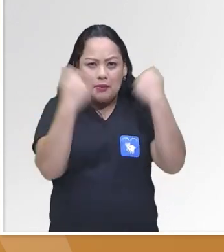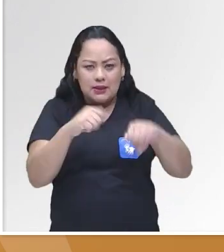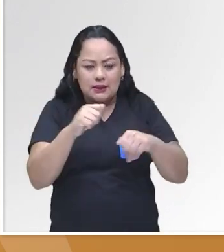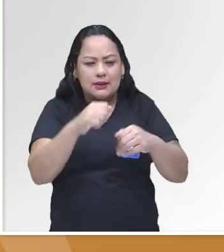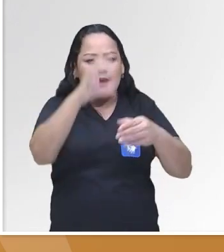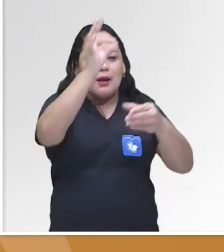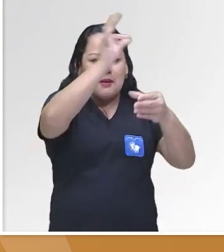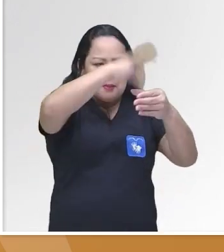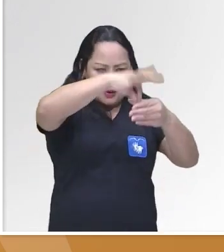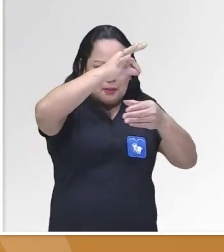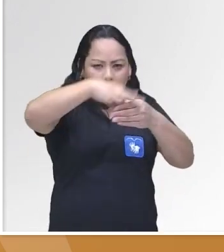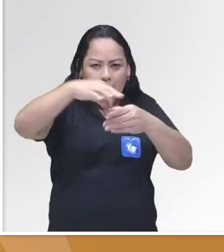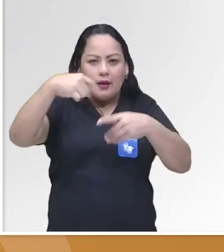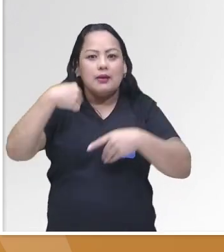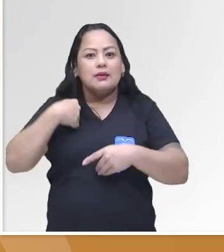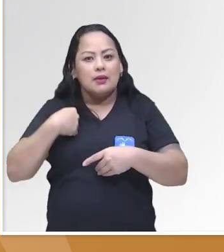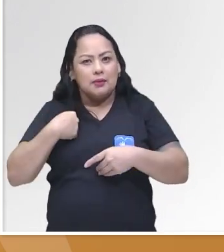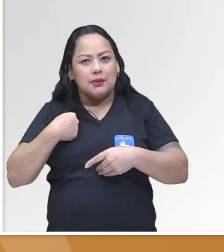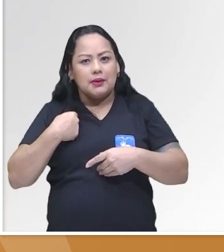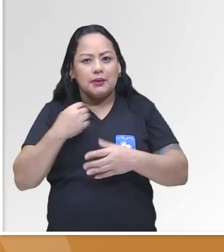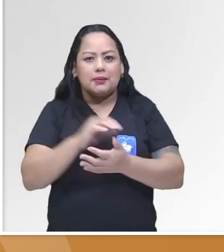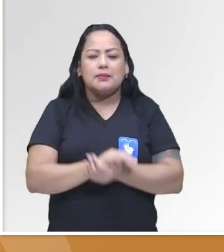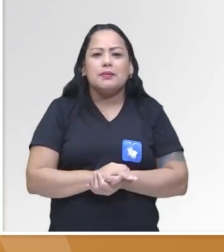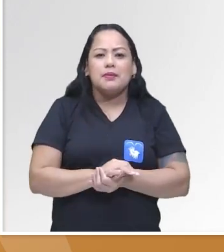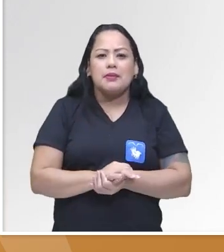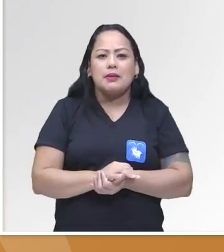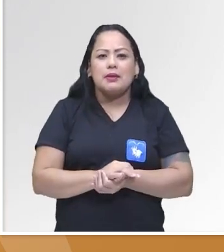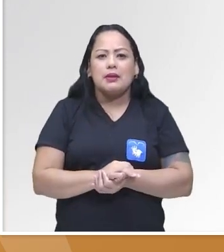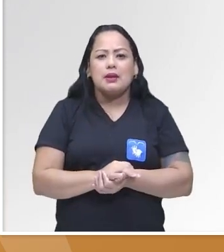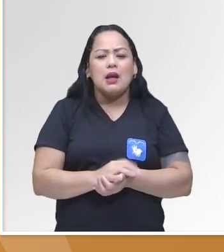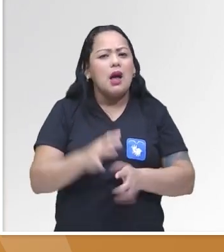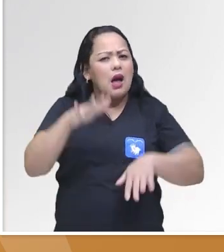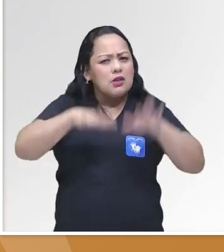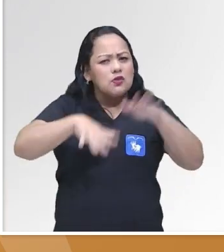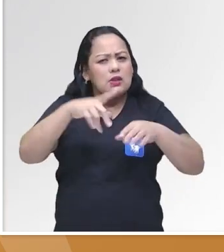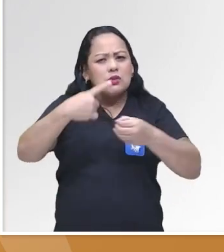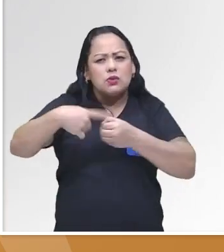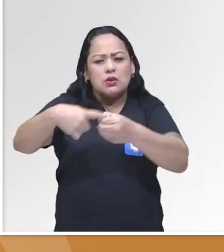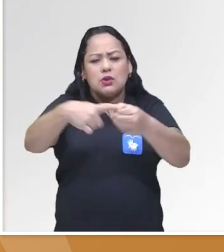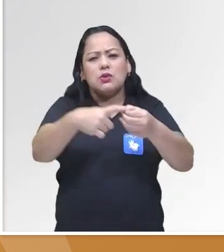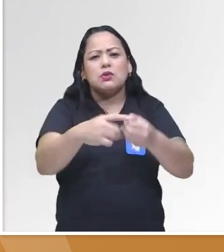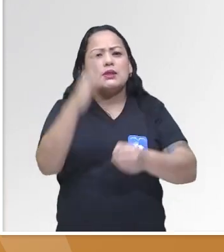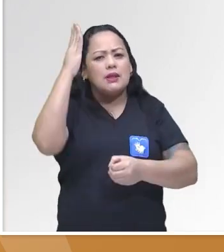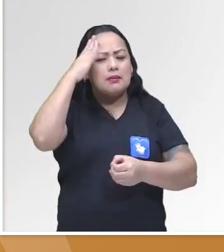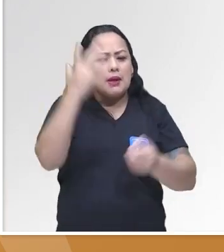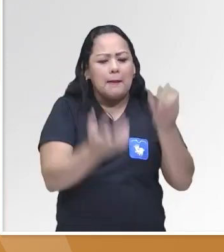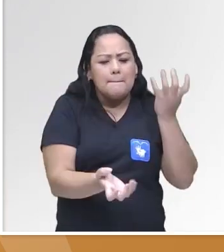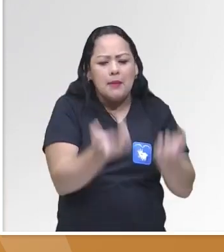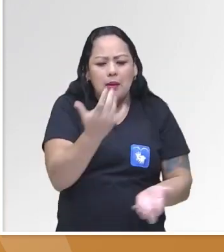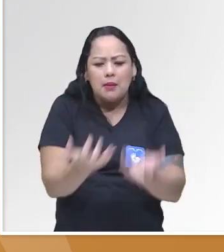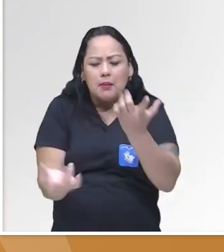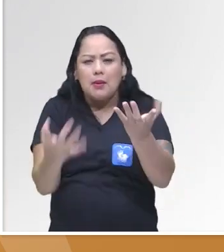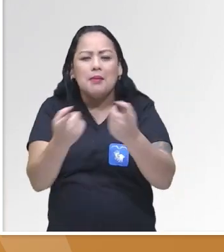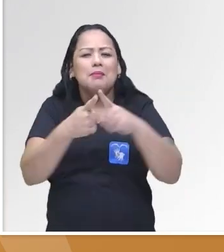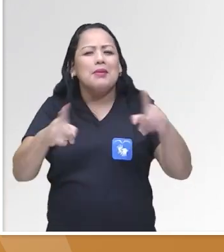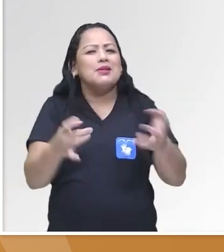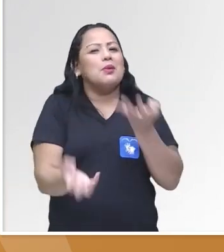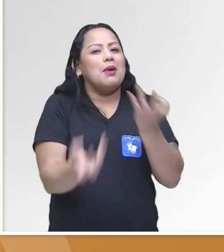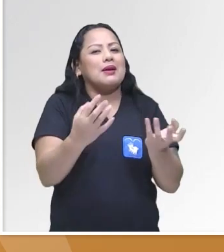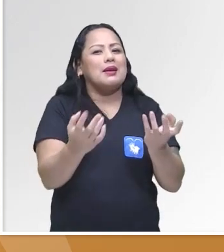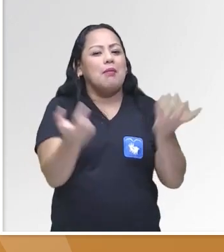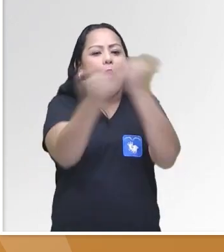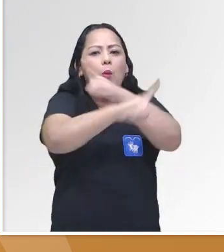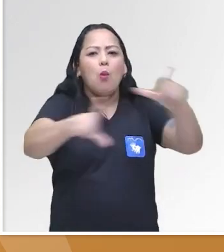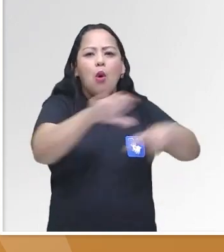eu vou ali praticar coivara, que é aquela queima que acontece em muitos interiores que a gente sabe hoje, mas essa queima ela não vai